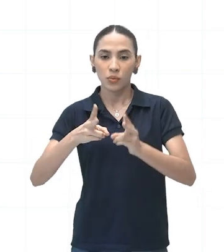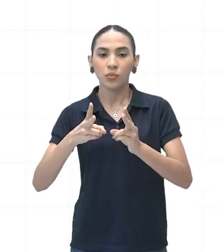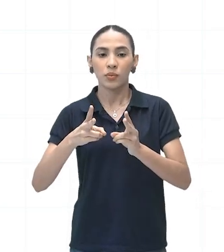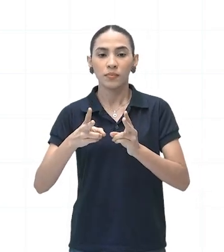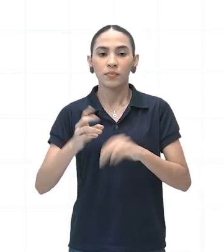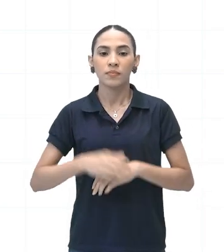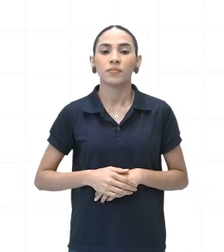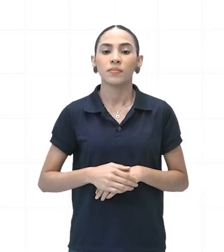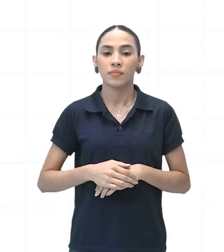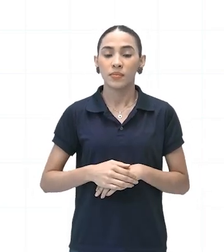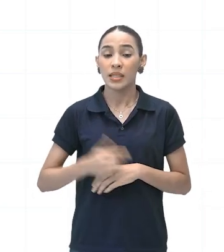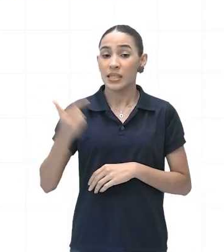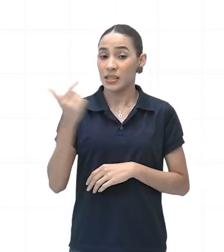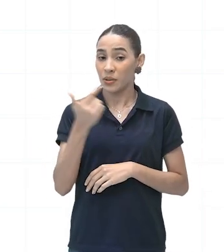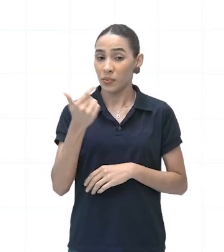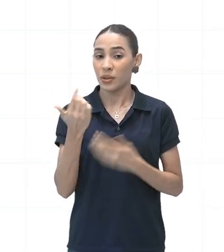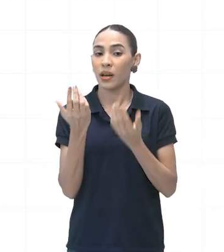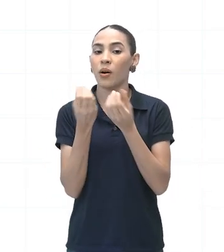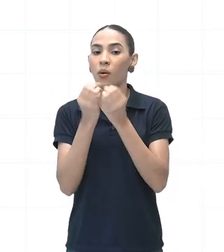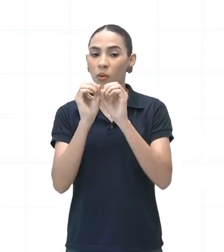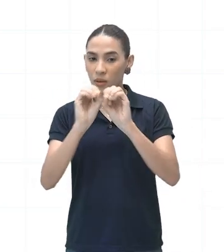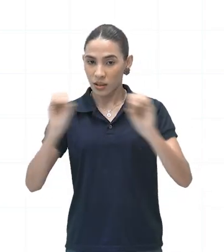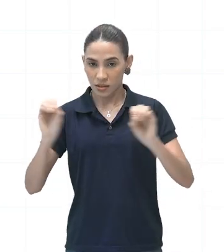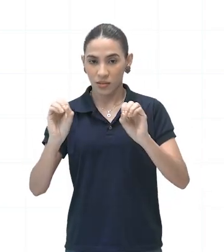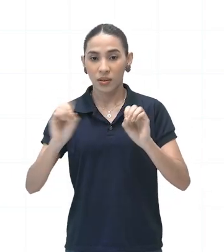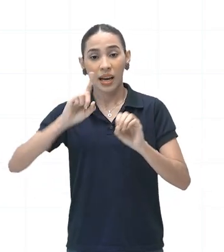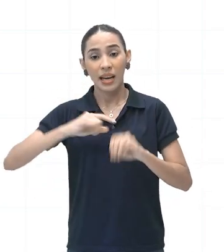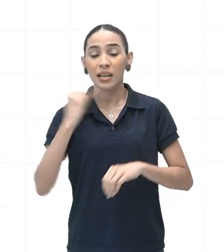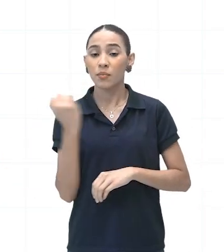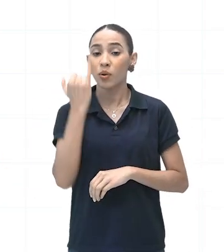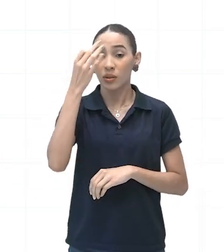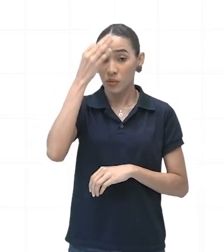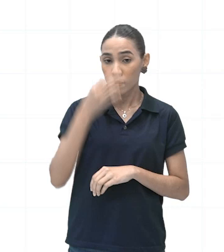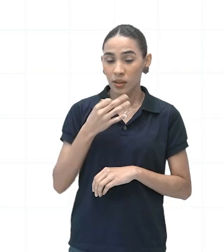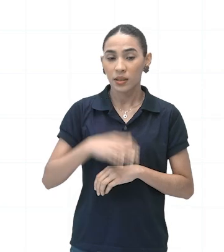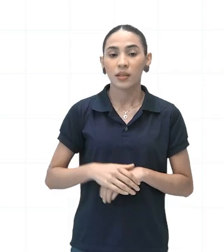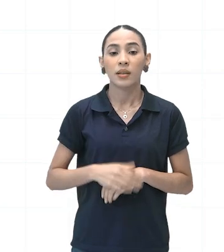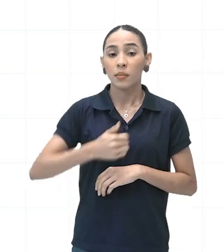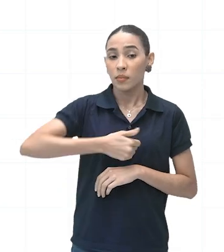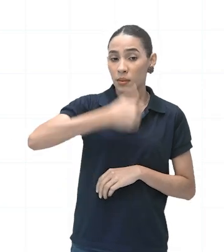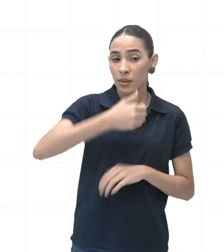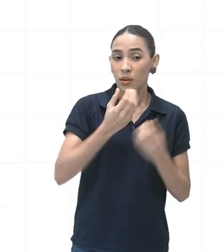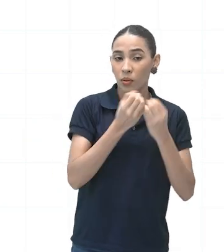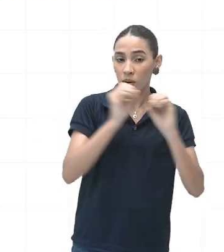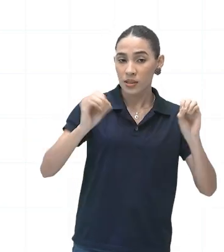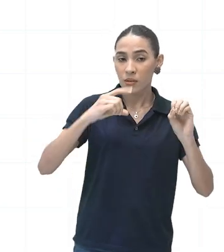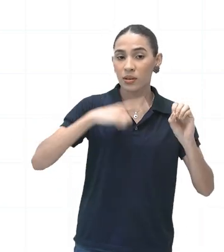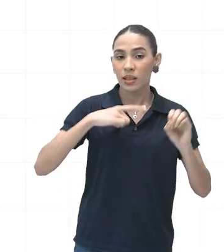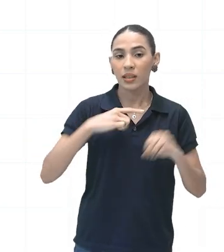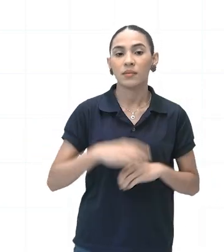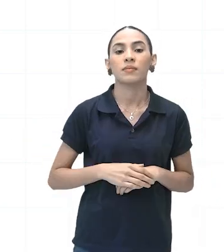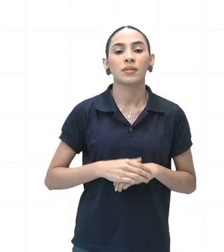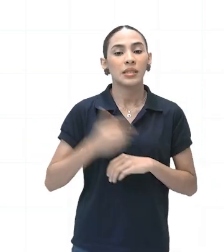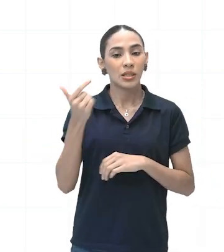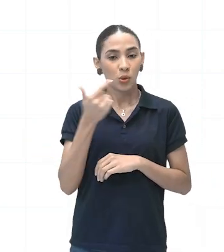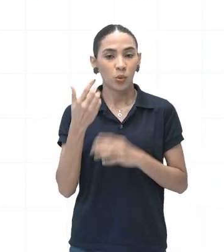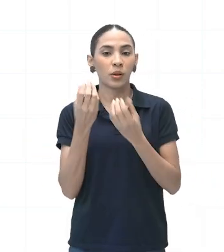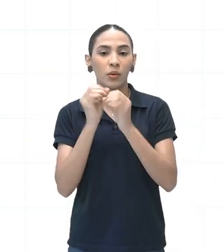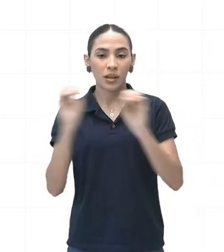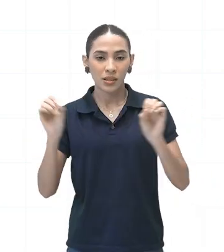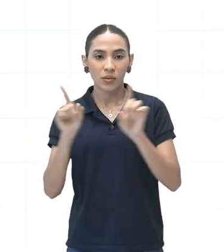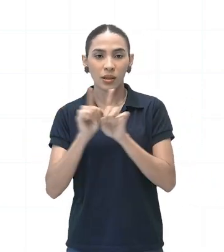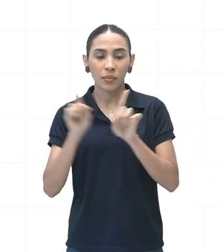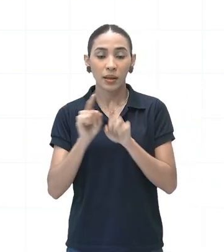compõem a minha segunda oração. É importante a gente compreender. Eu tenho uma primeira oração, eu tenho uma segunda